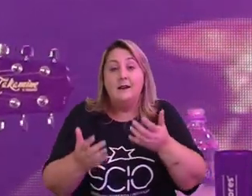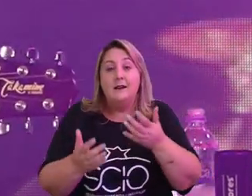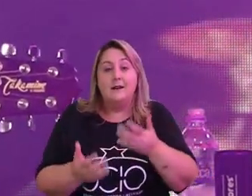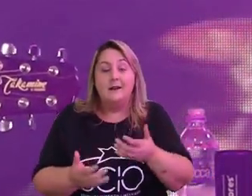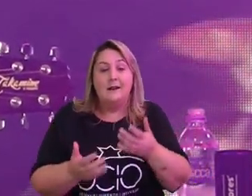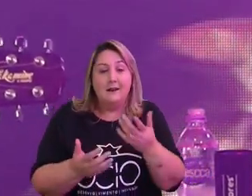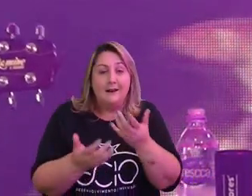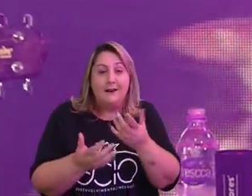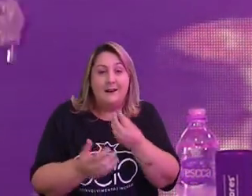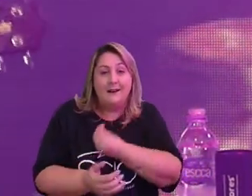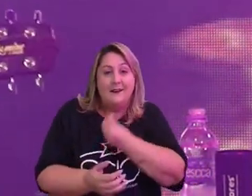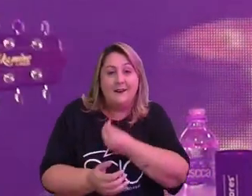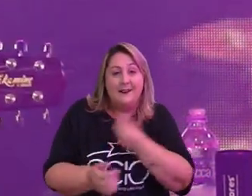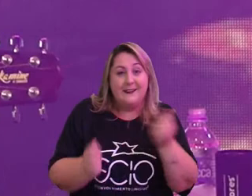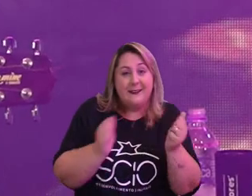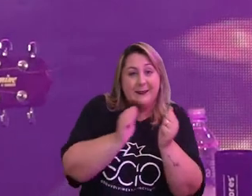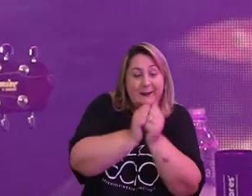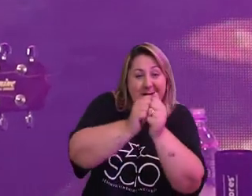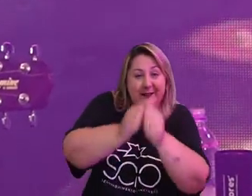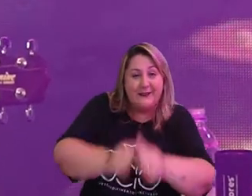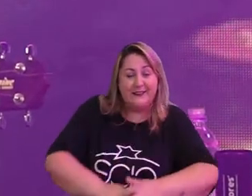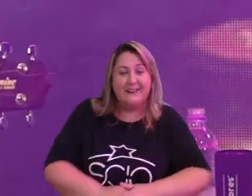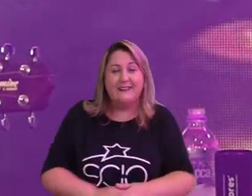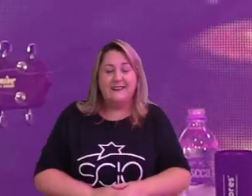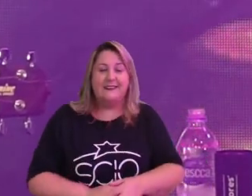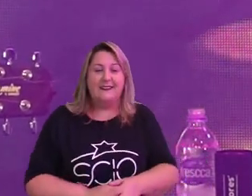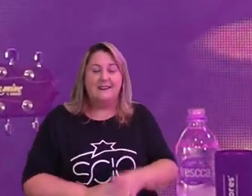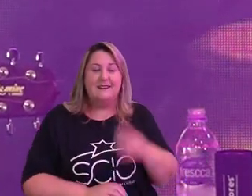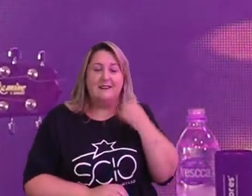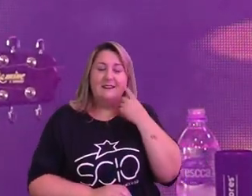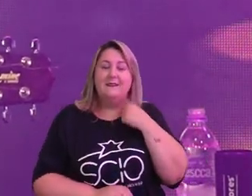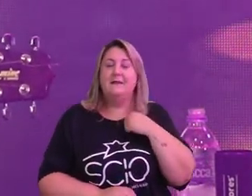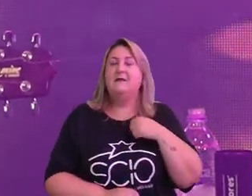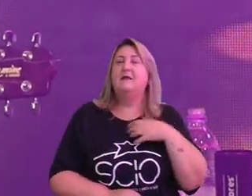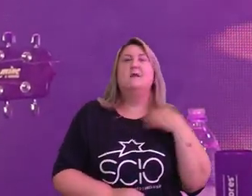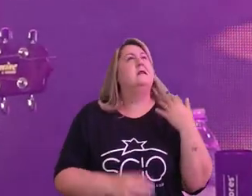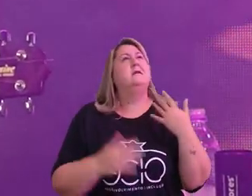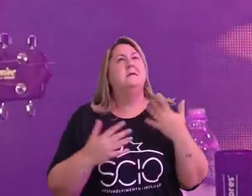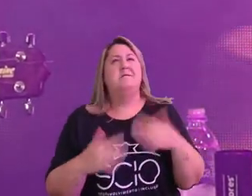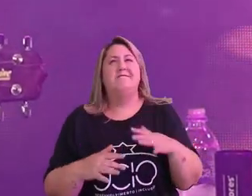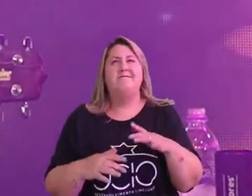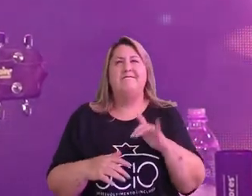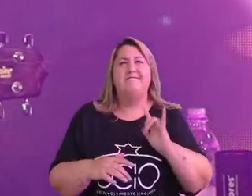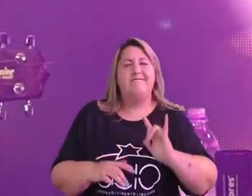e ainda quando eu digo que deixei de te amar,